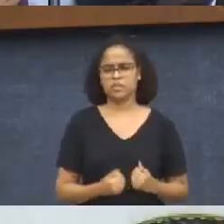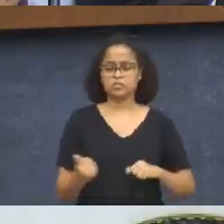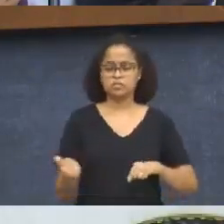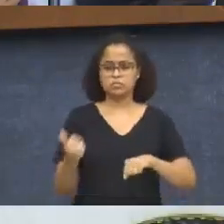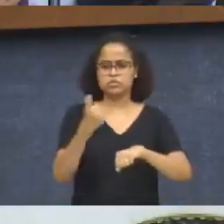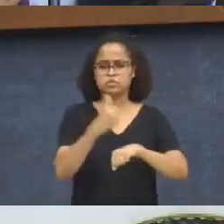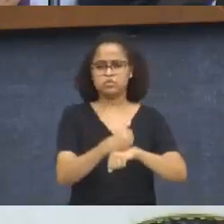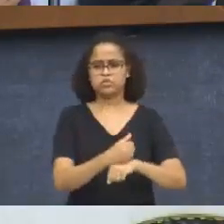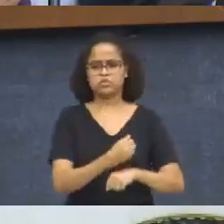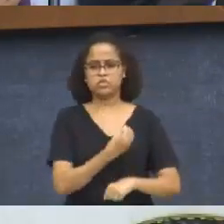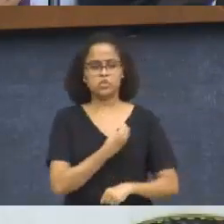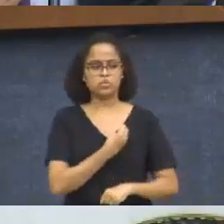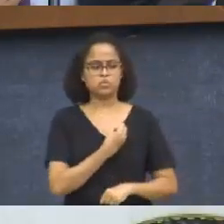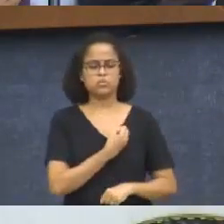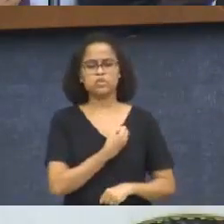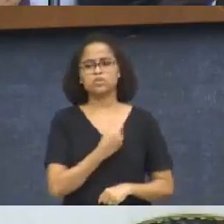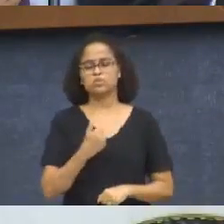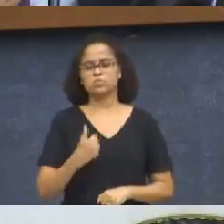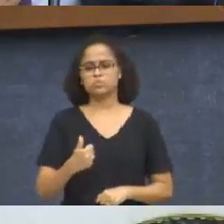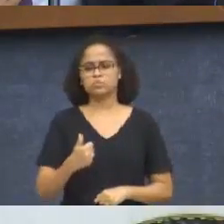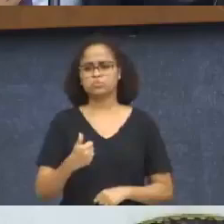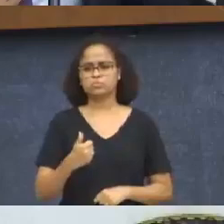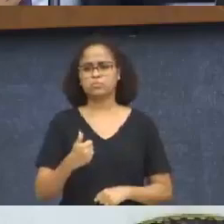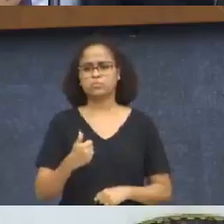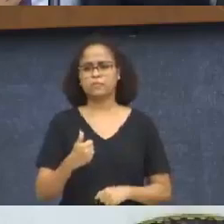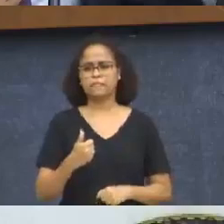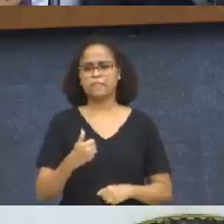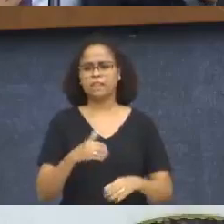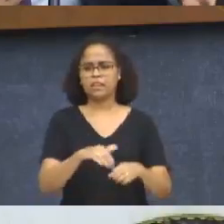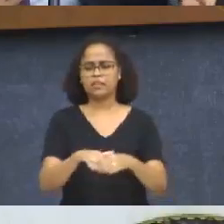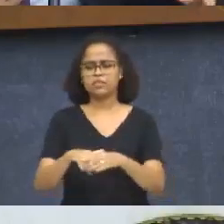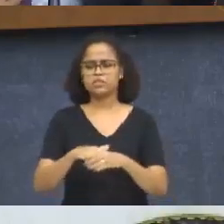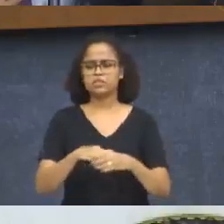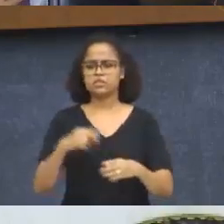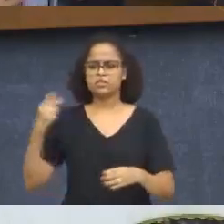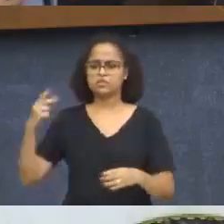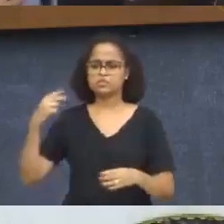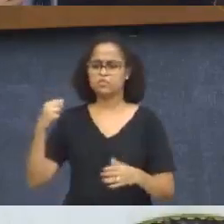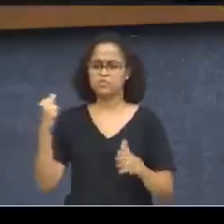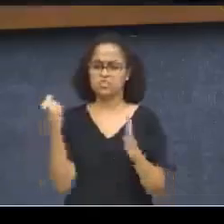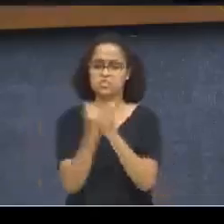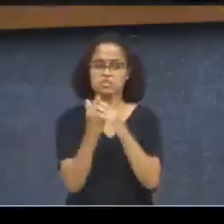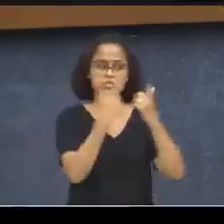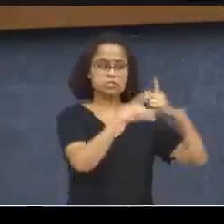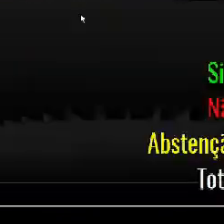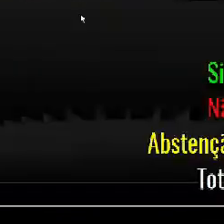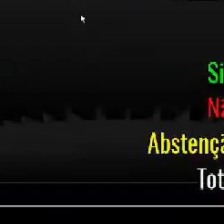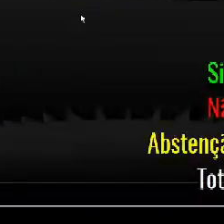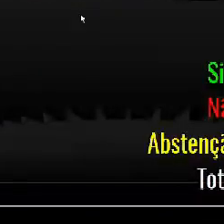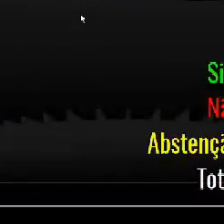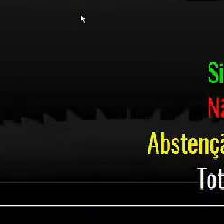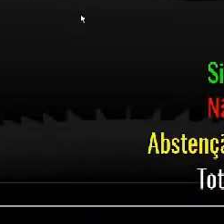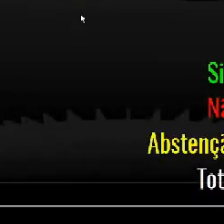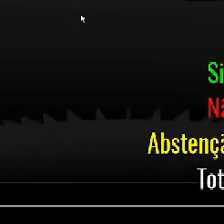Isa Lourença. Em votação, senhoras vereadoras, senhores vereadores, registrem o voto.